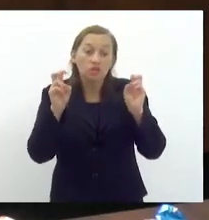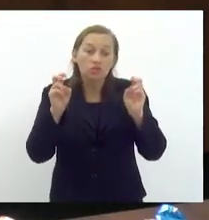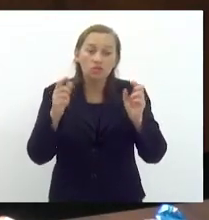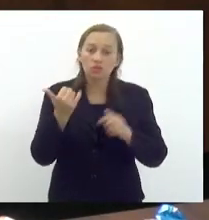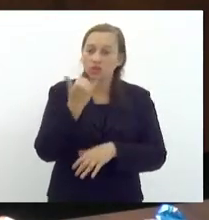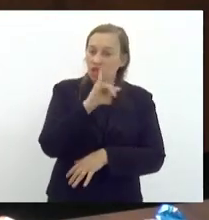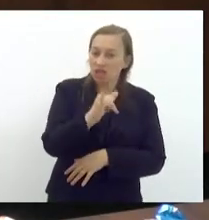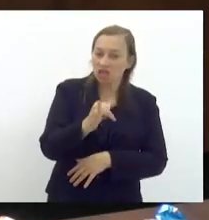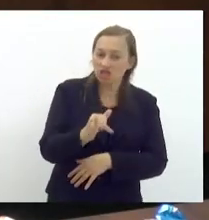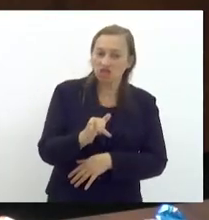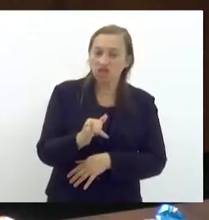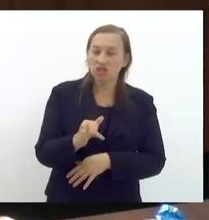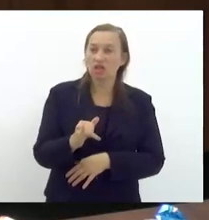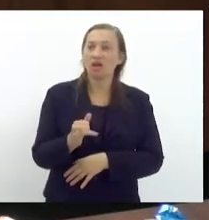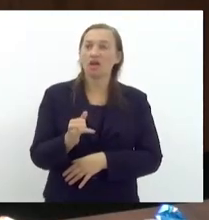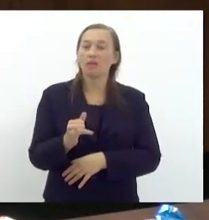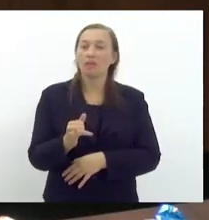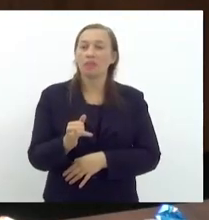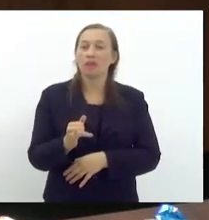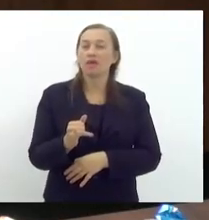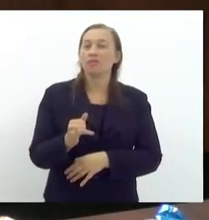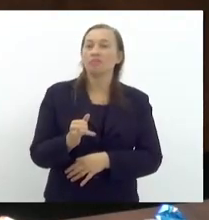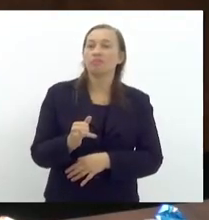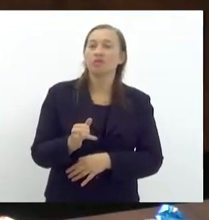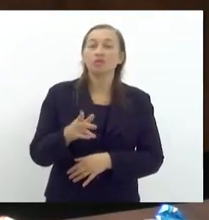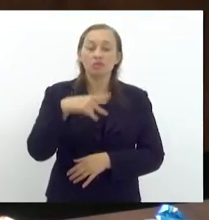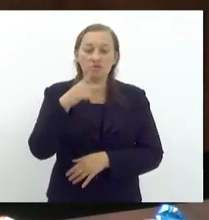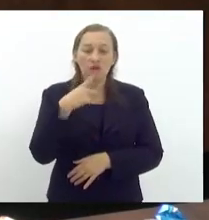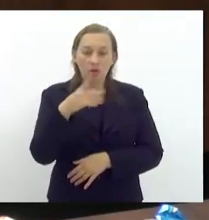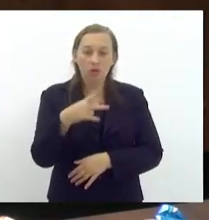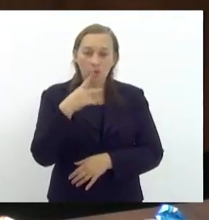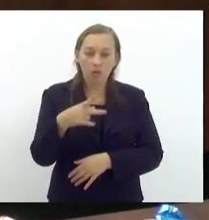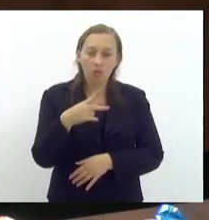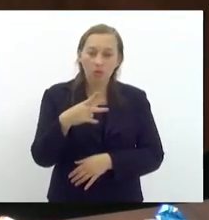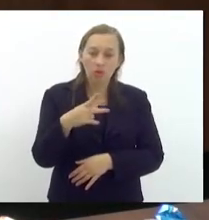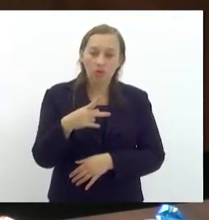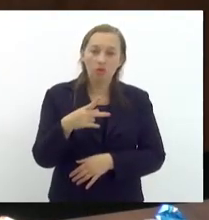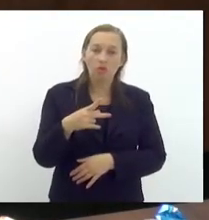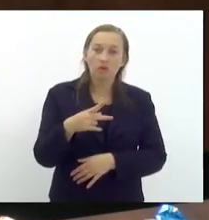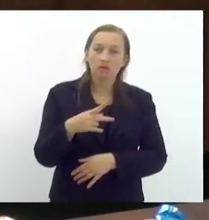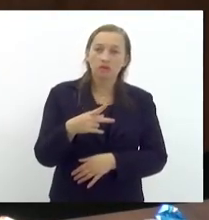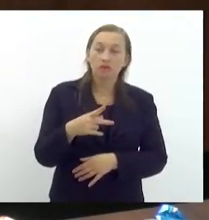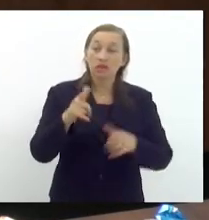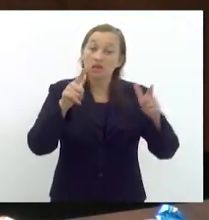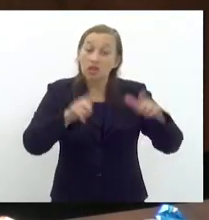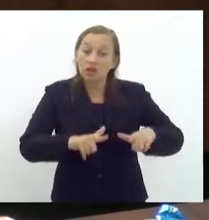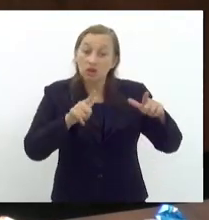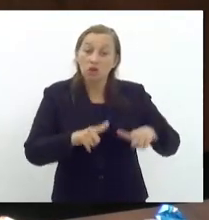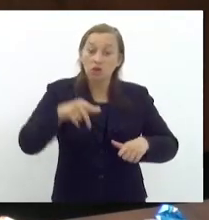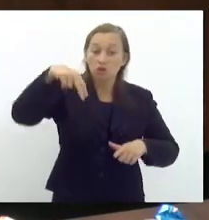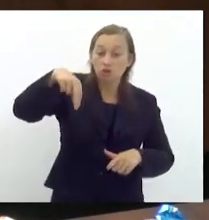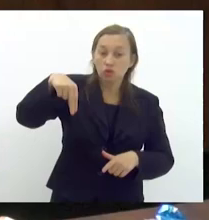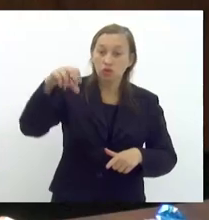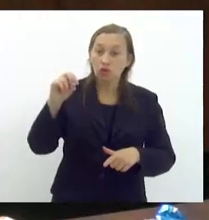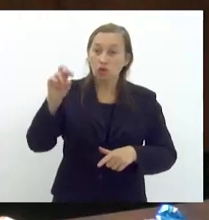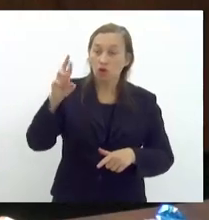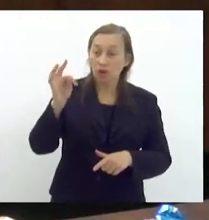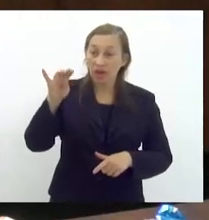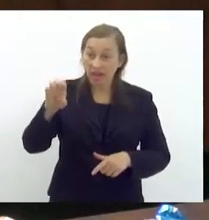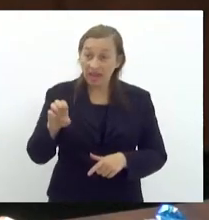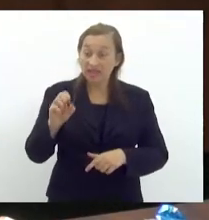energia elétrica como aqui bem falou a instabilidade elétrica naquela região do Noroeste do Estado